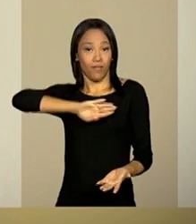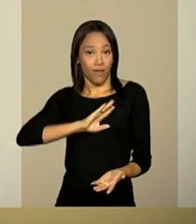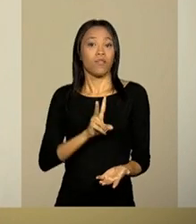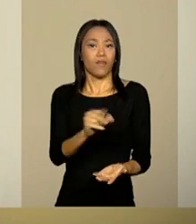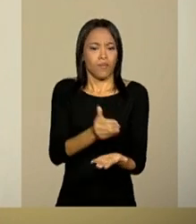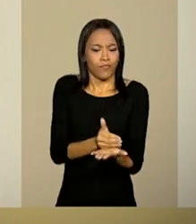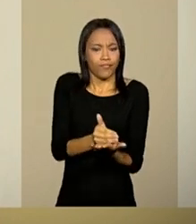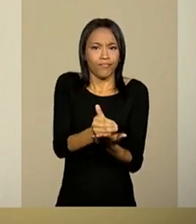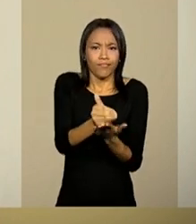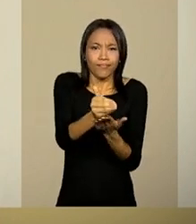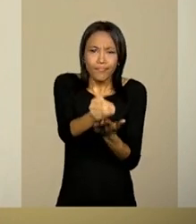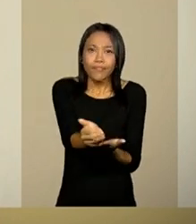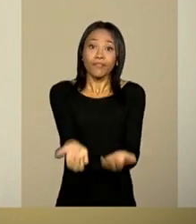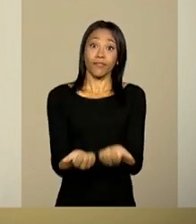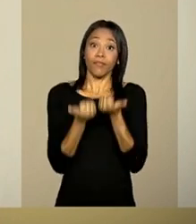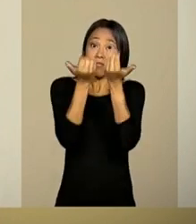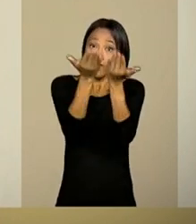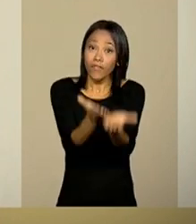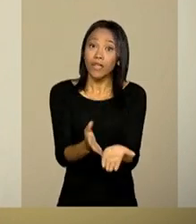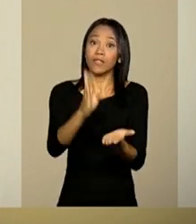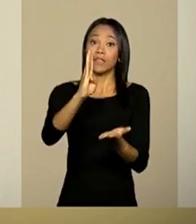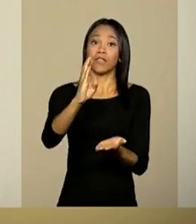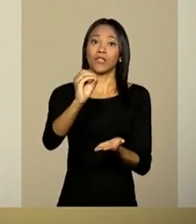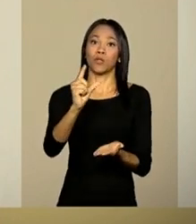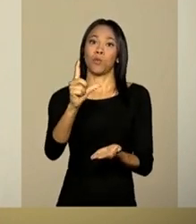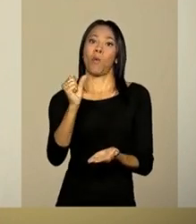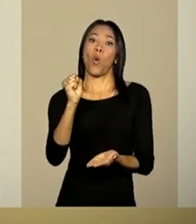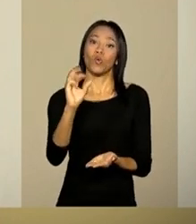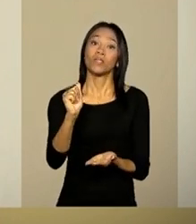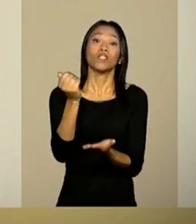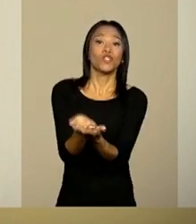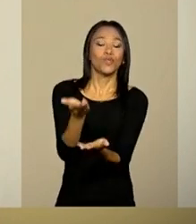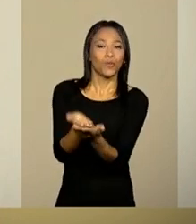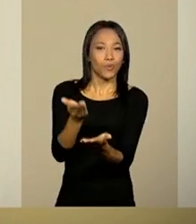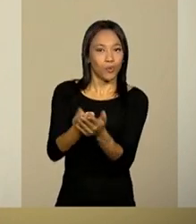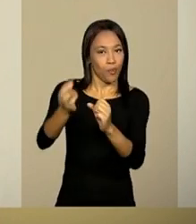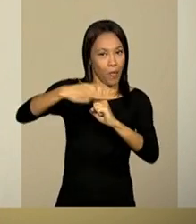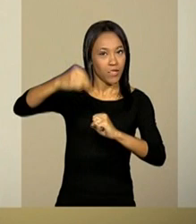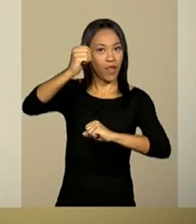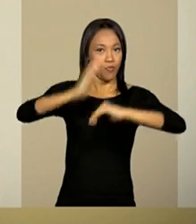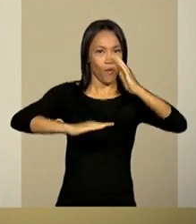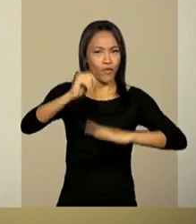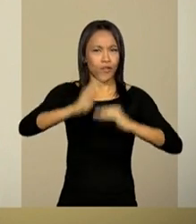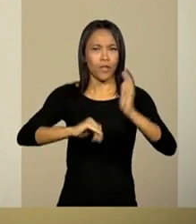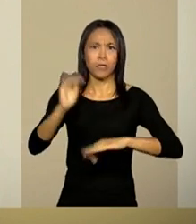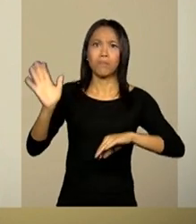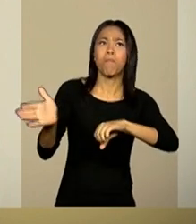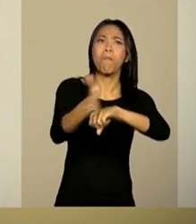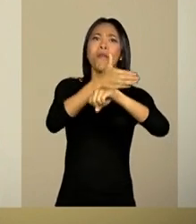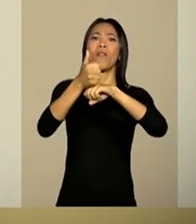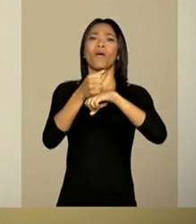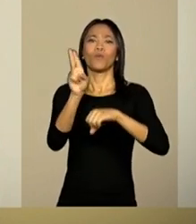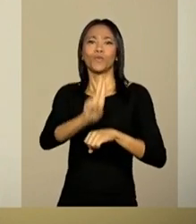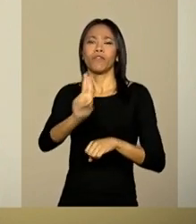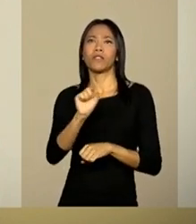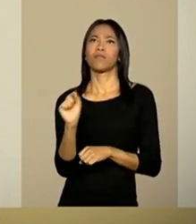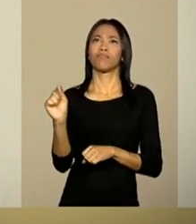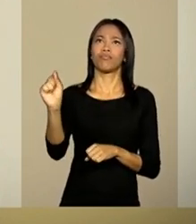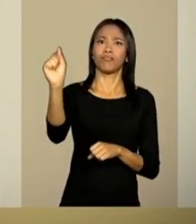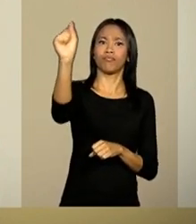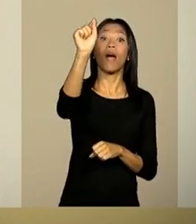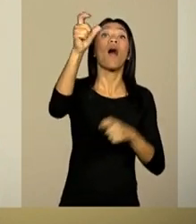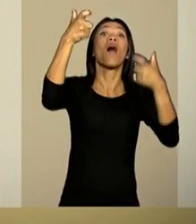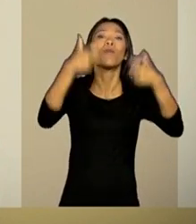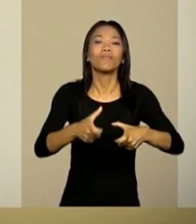começar oferecendo bolsas de estudo para o mestrado profissional nas melhores universidades dos Estados